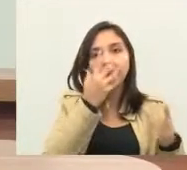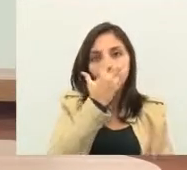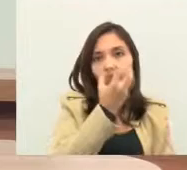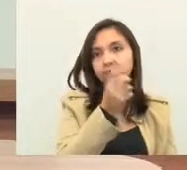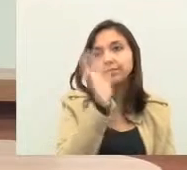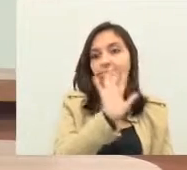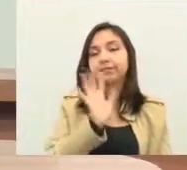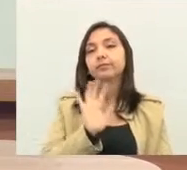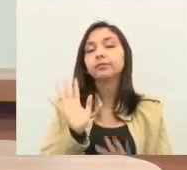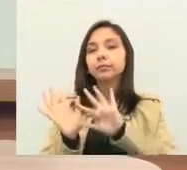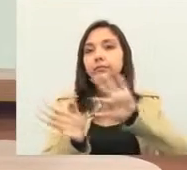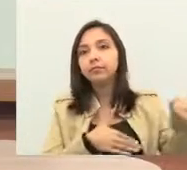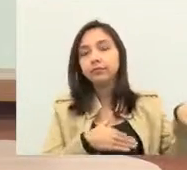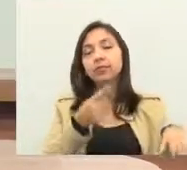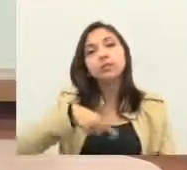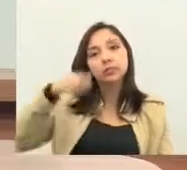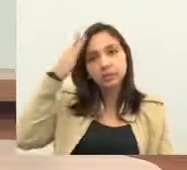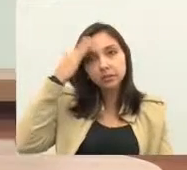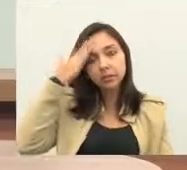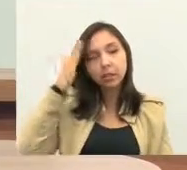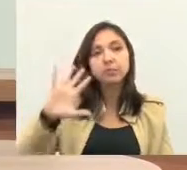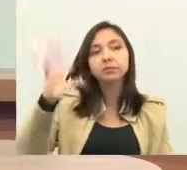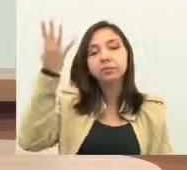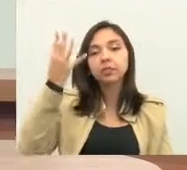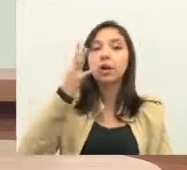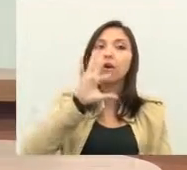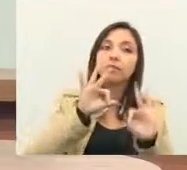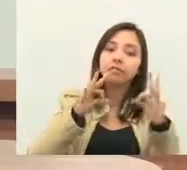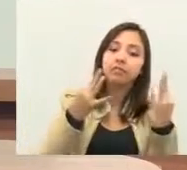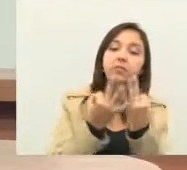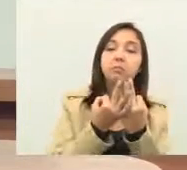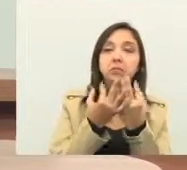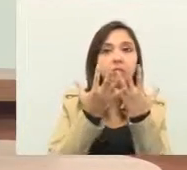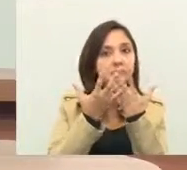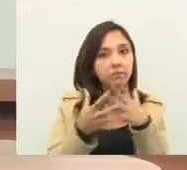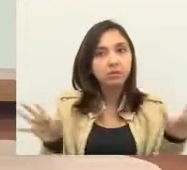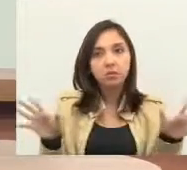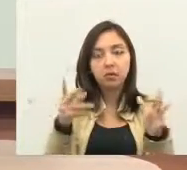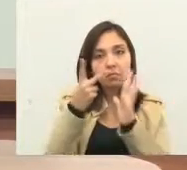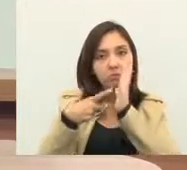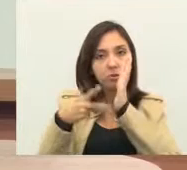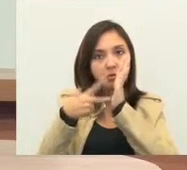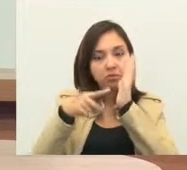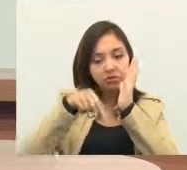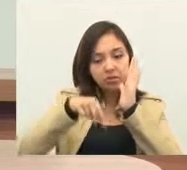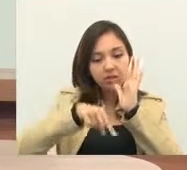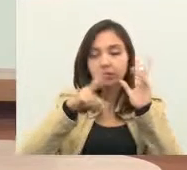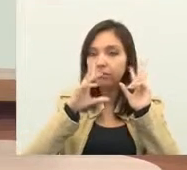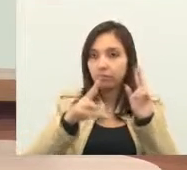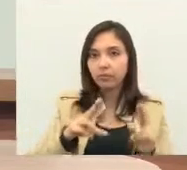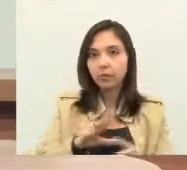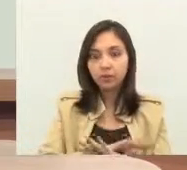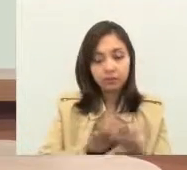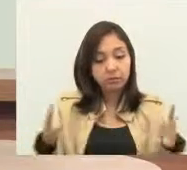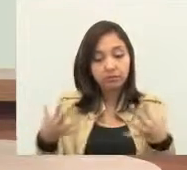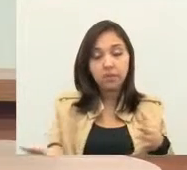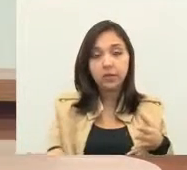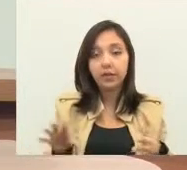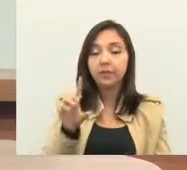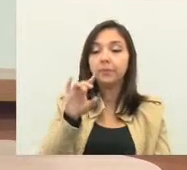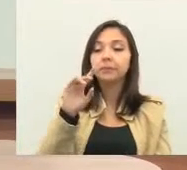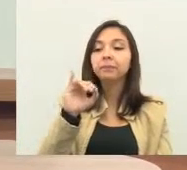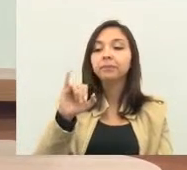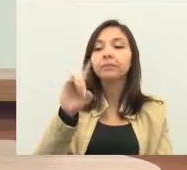argumentos, nós sabemos do que se trata, as famílias não querem o projeto dessa maneira, inclusive a ideologia